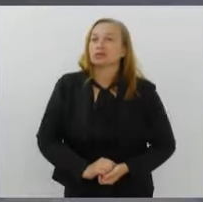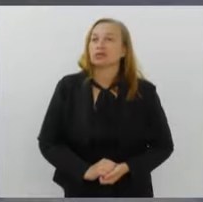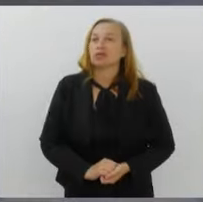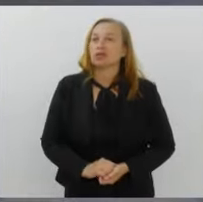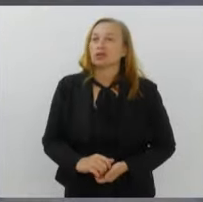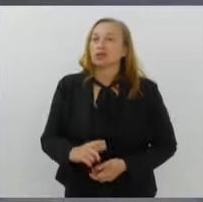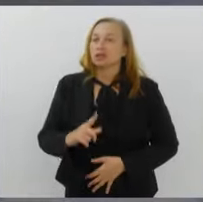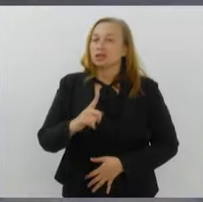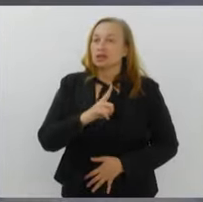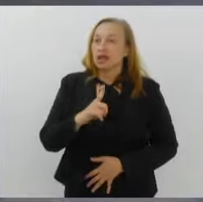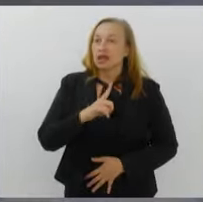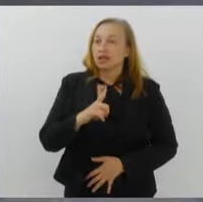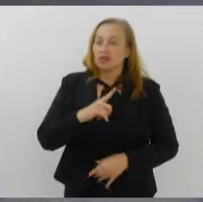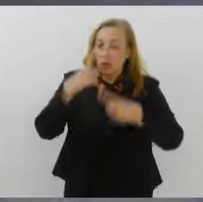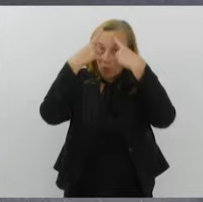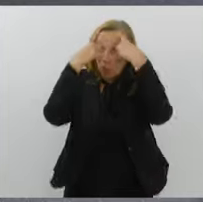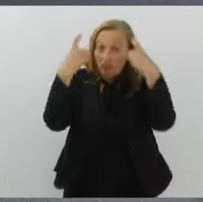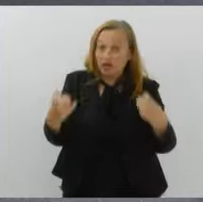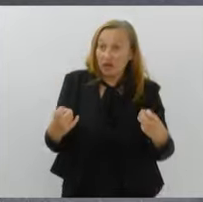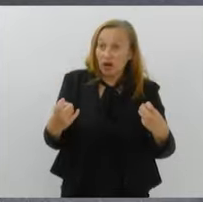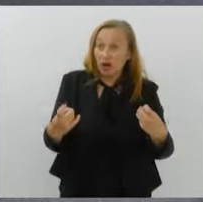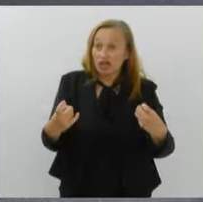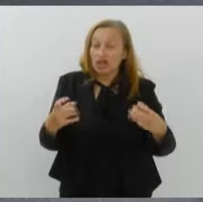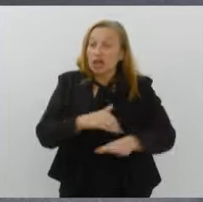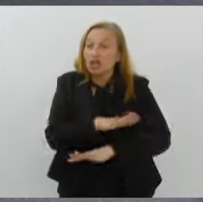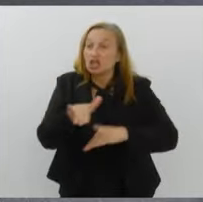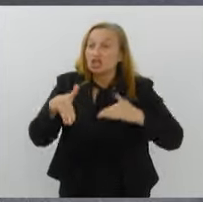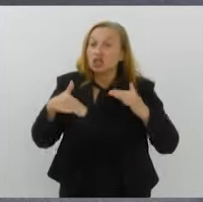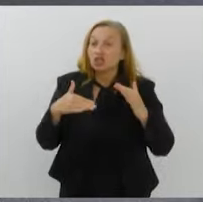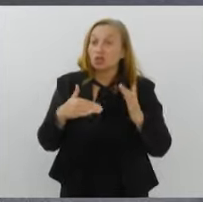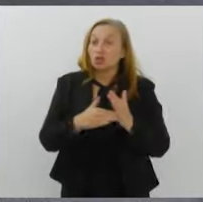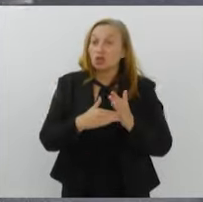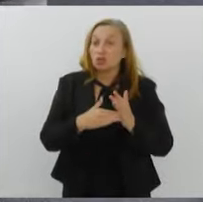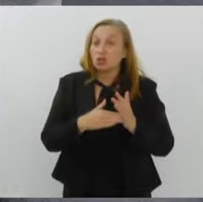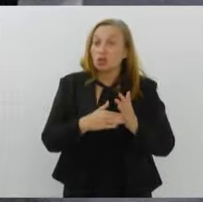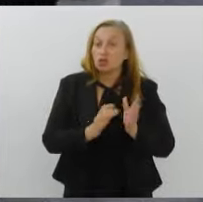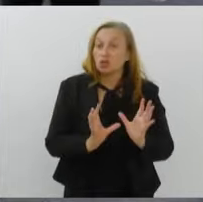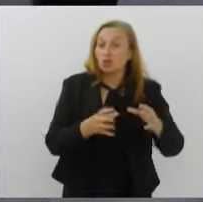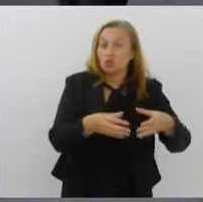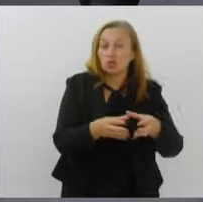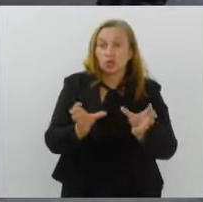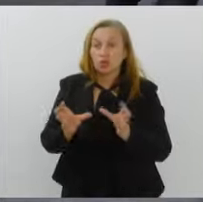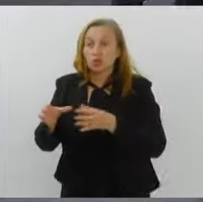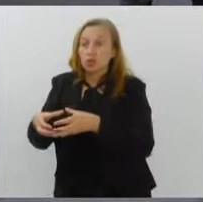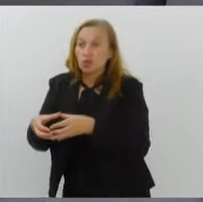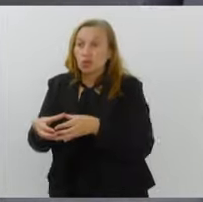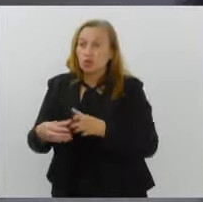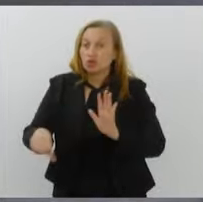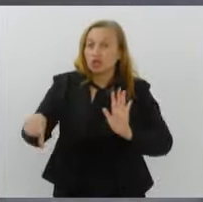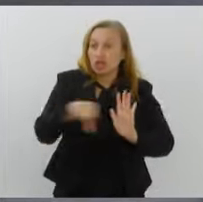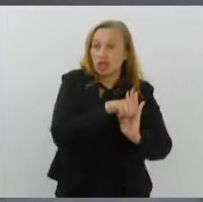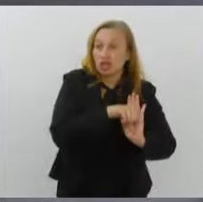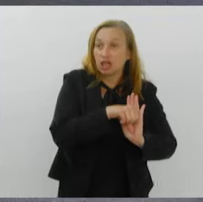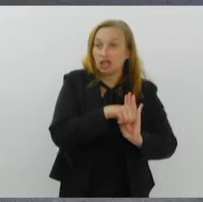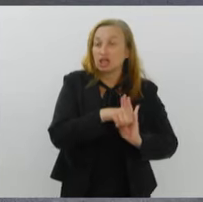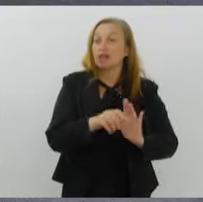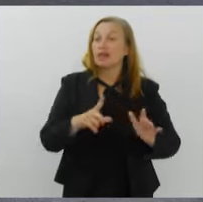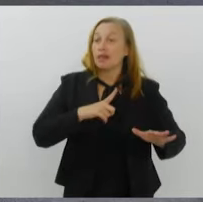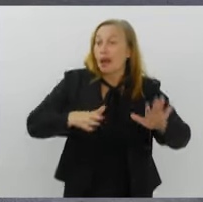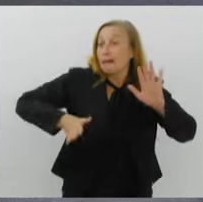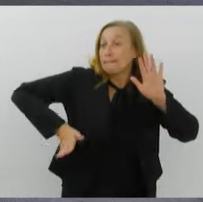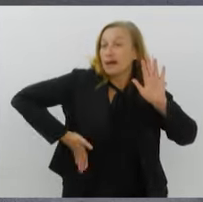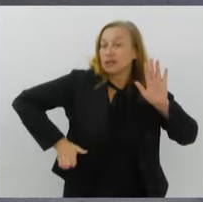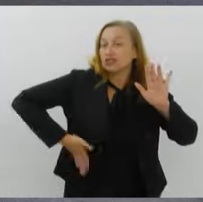da violência entre todas as facções. E isso envolve traficantes